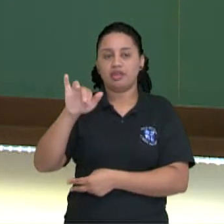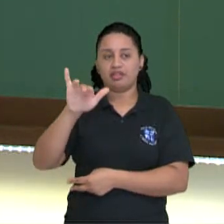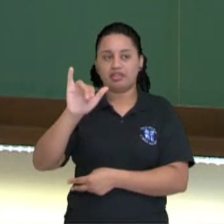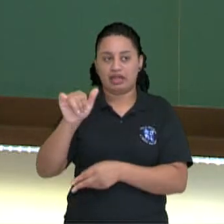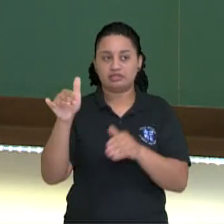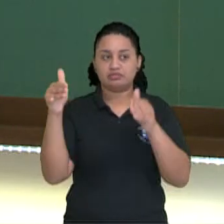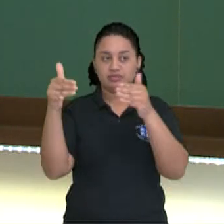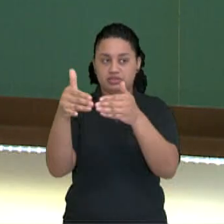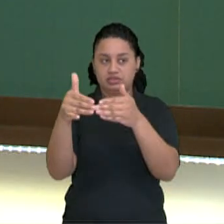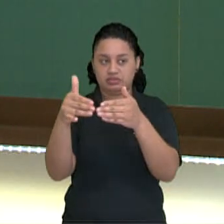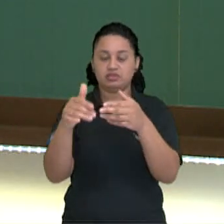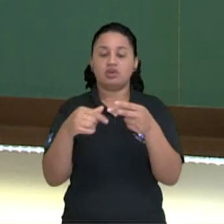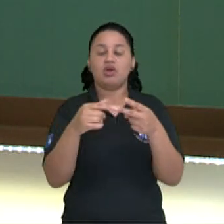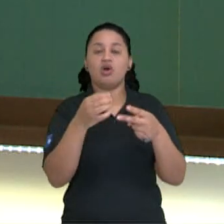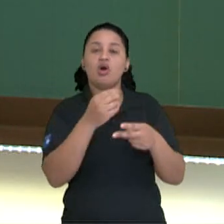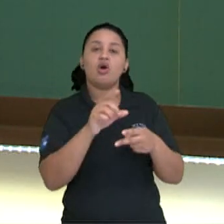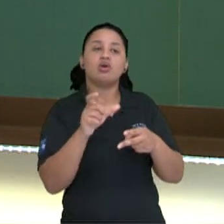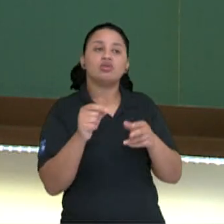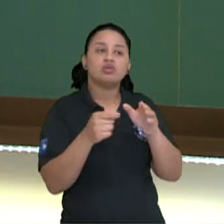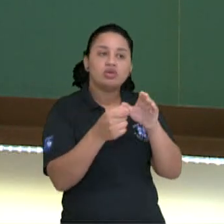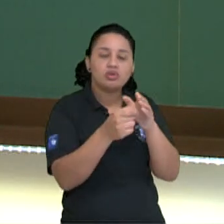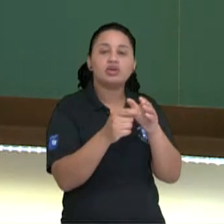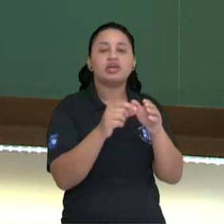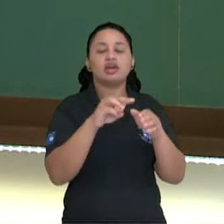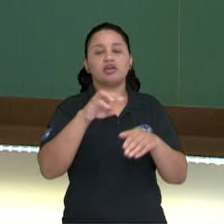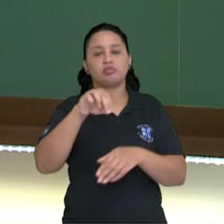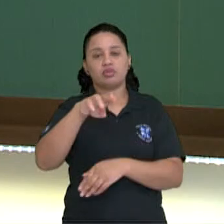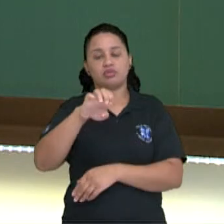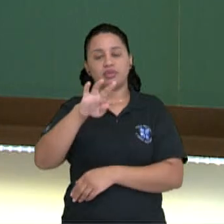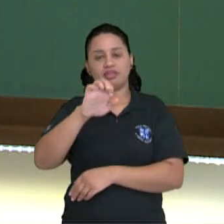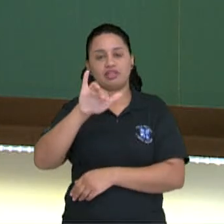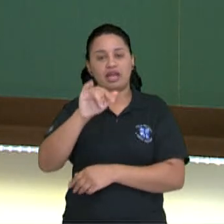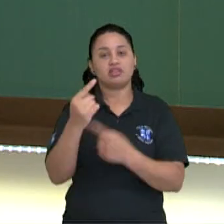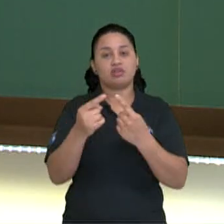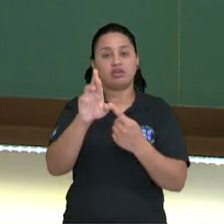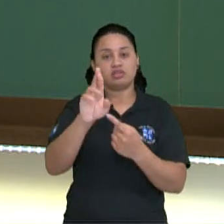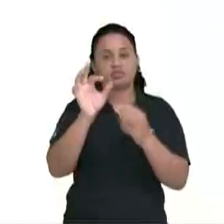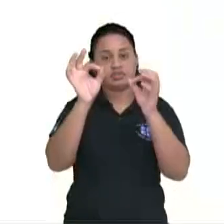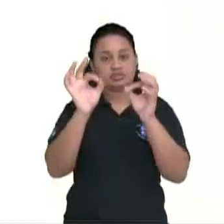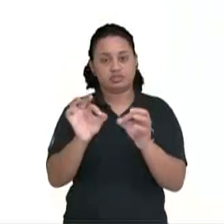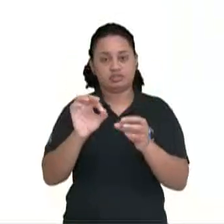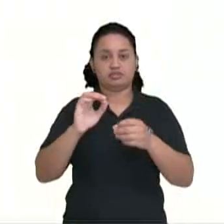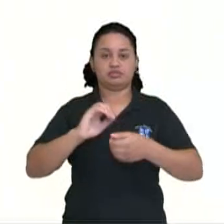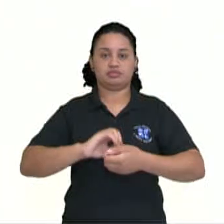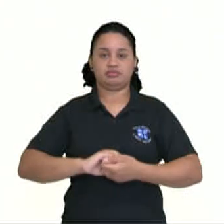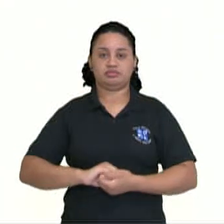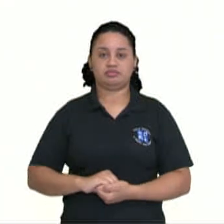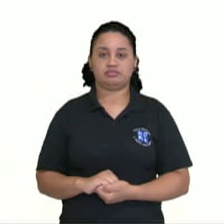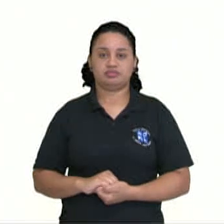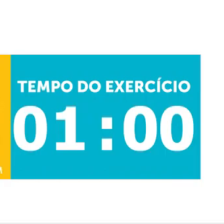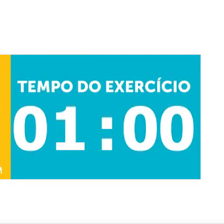ou ruíam e monumentais. Eu vou dar um tempinho para você responder e já volto.